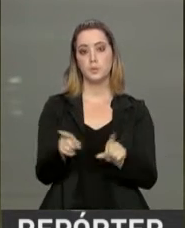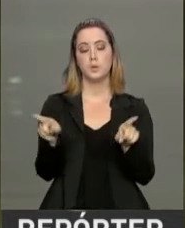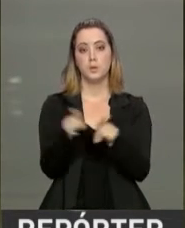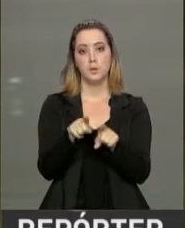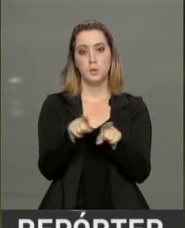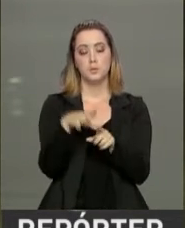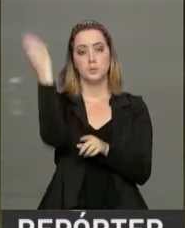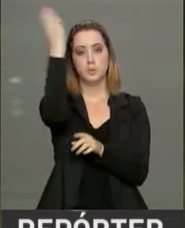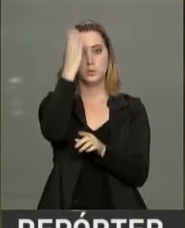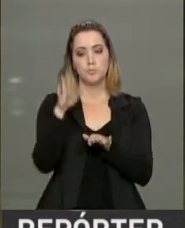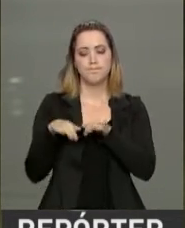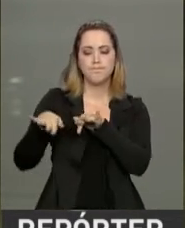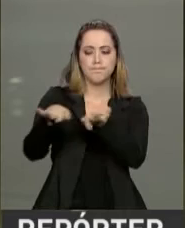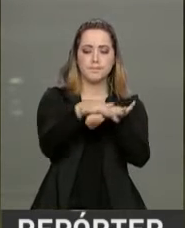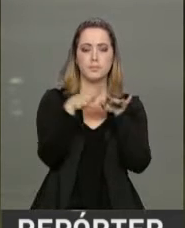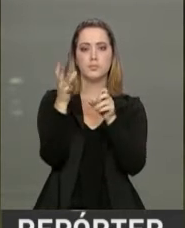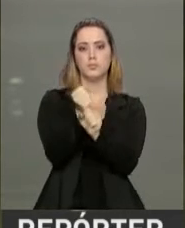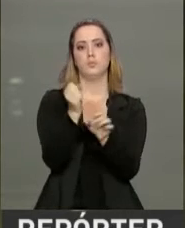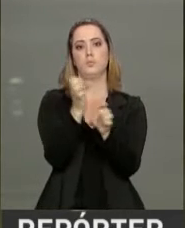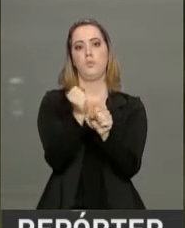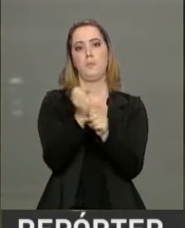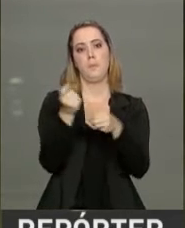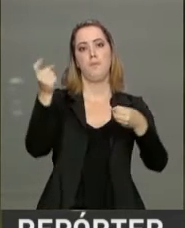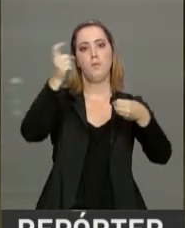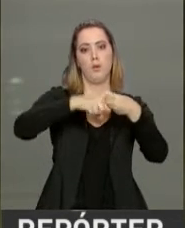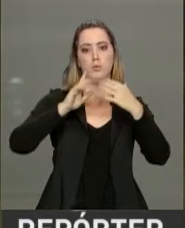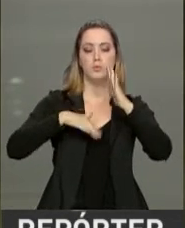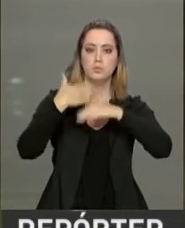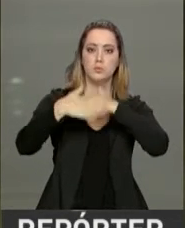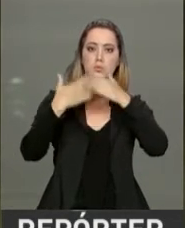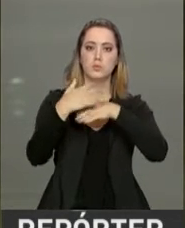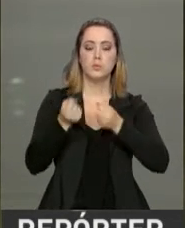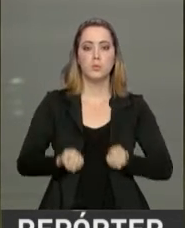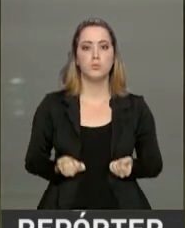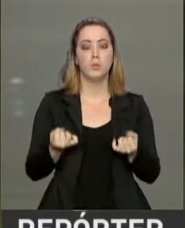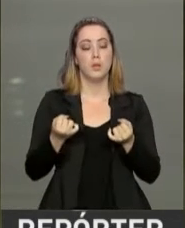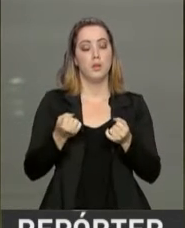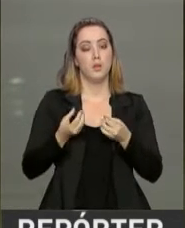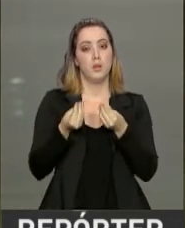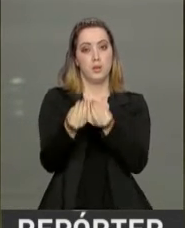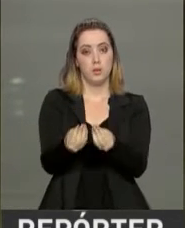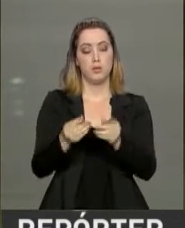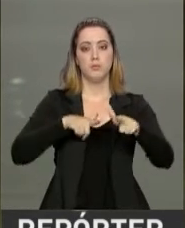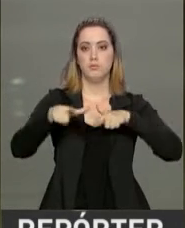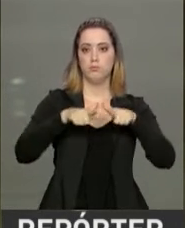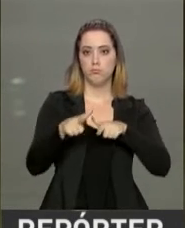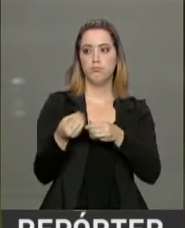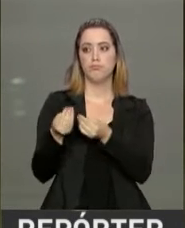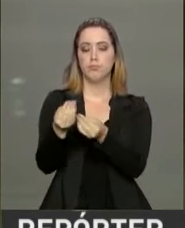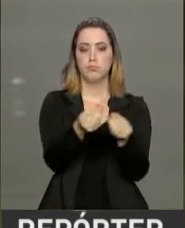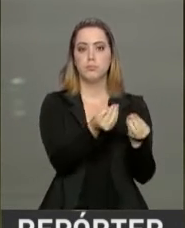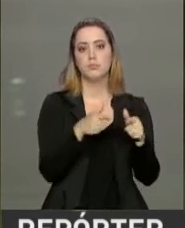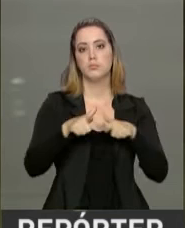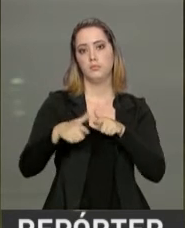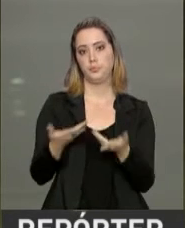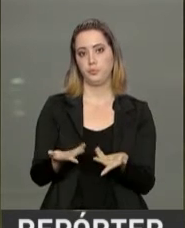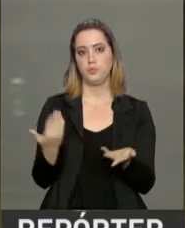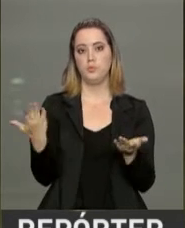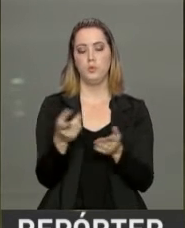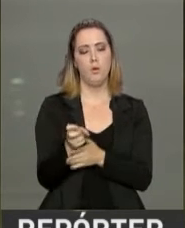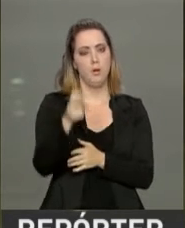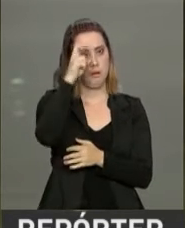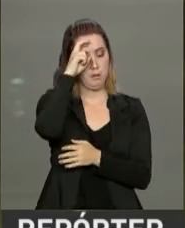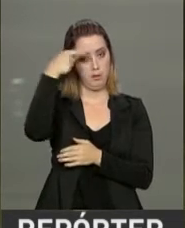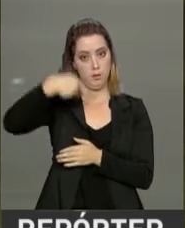o Brasil reequilibre as contas públicas, volte a crescer e gere empregos. O primeiro passo ocorreu nesta quinta-feira